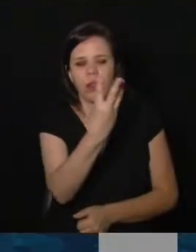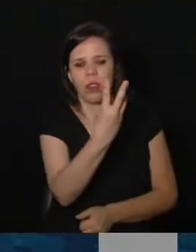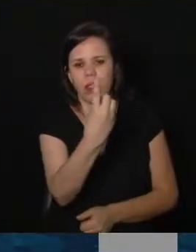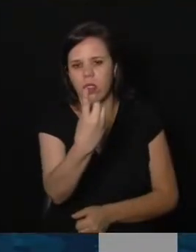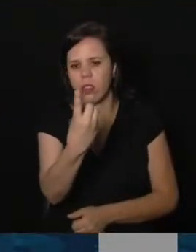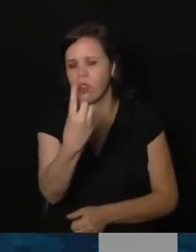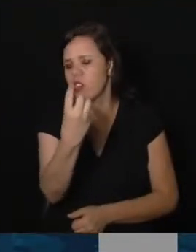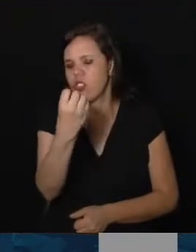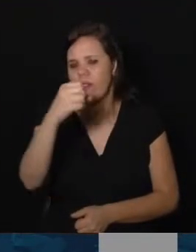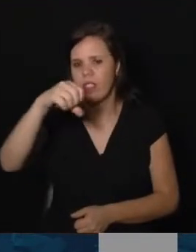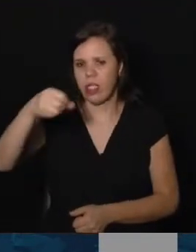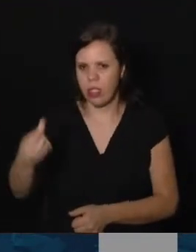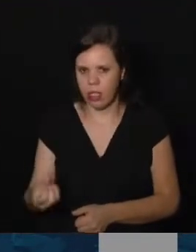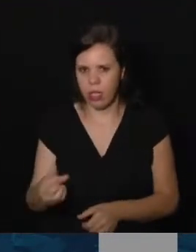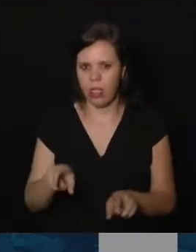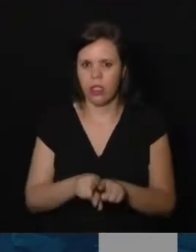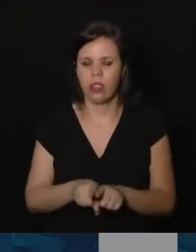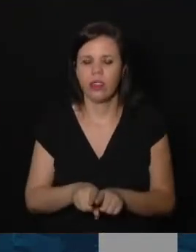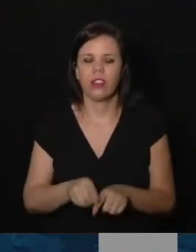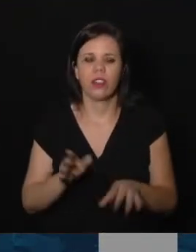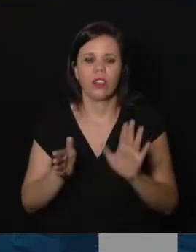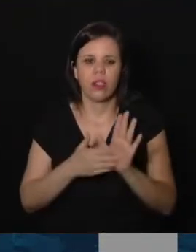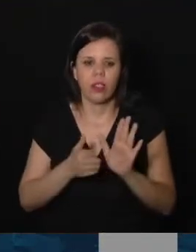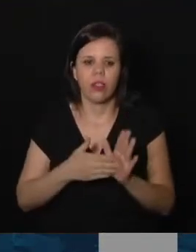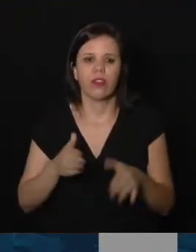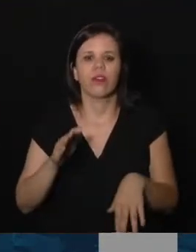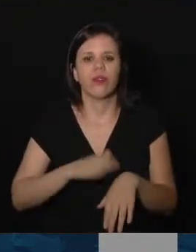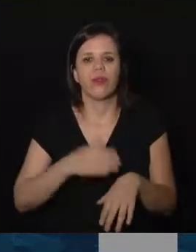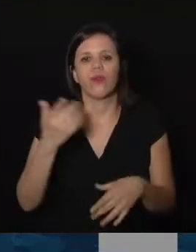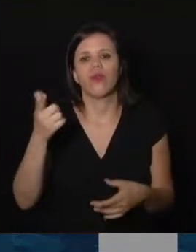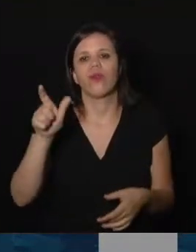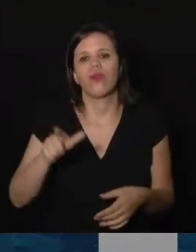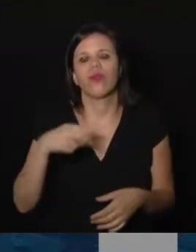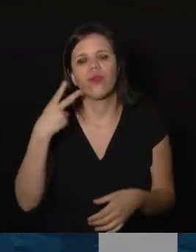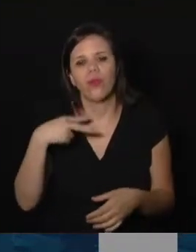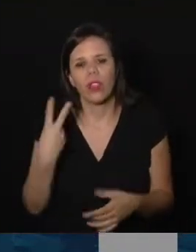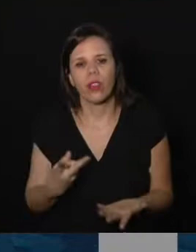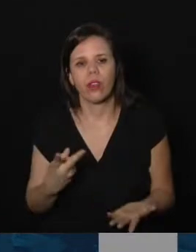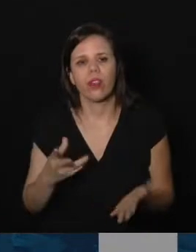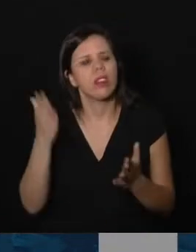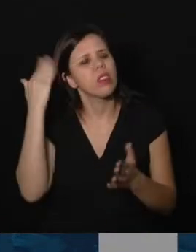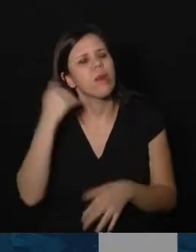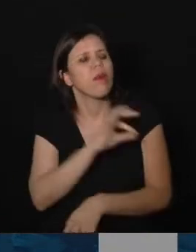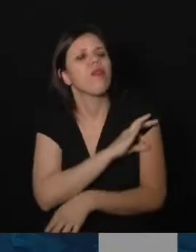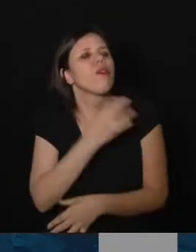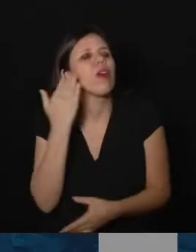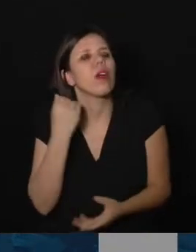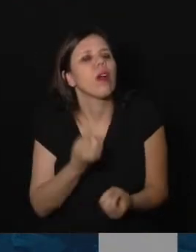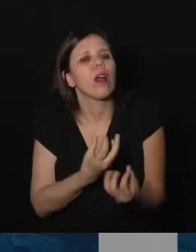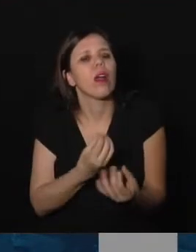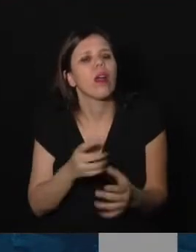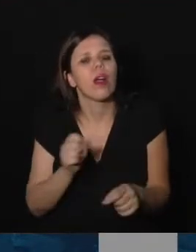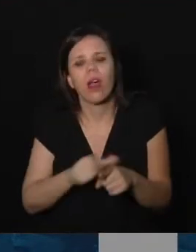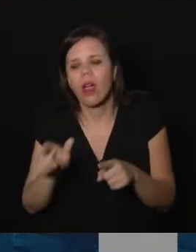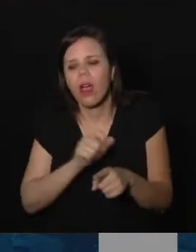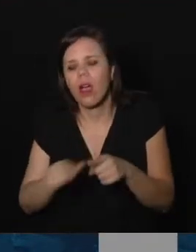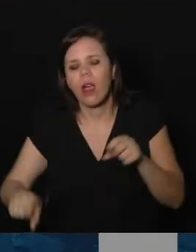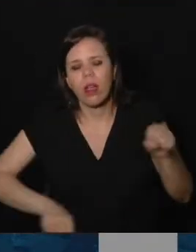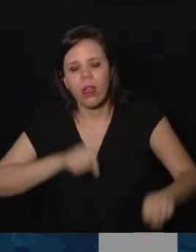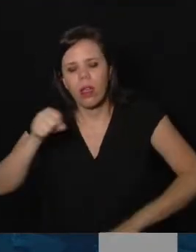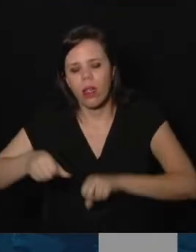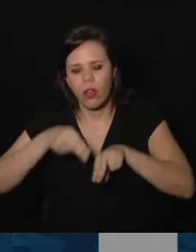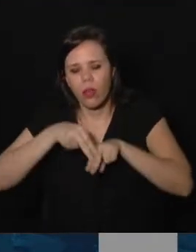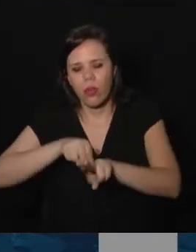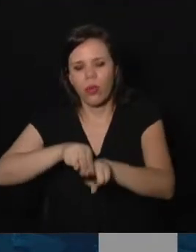2396, de autoria do vereador Marcelo Silva, pede informações à Prefeitura sobre o serviço de locação de patinetes